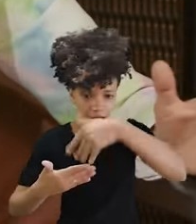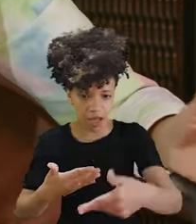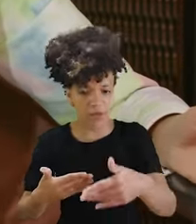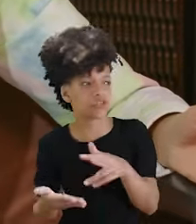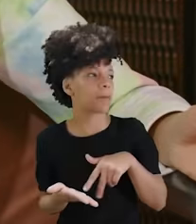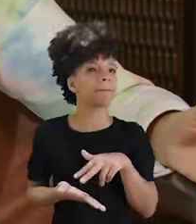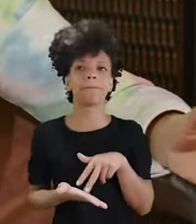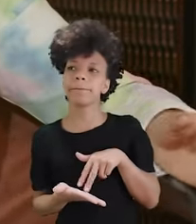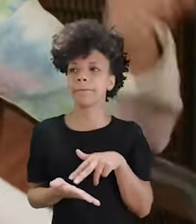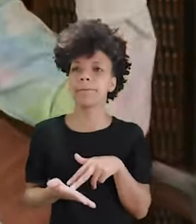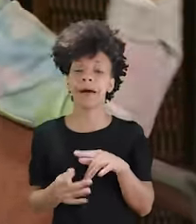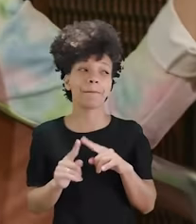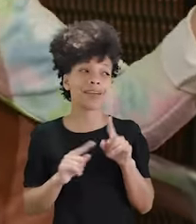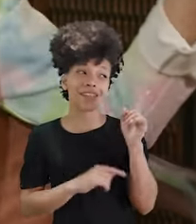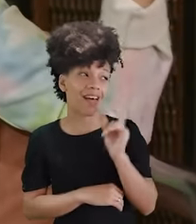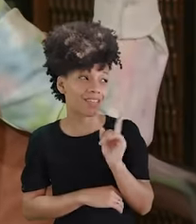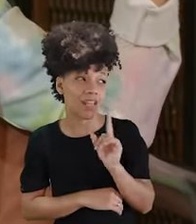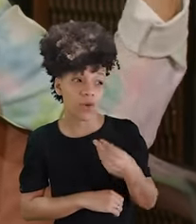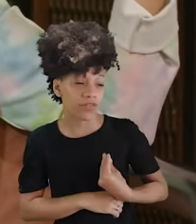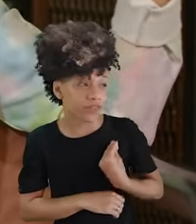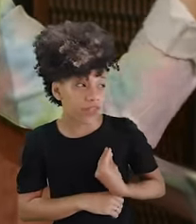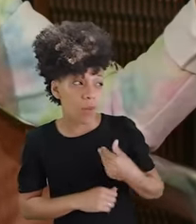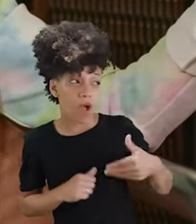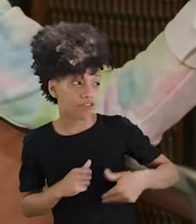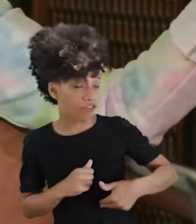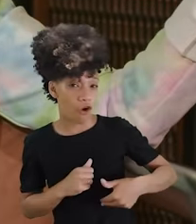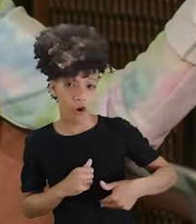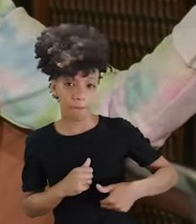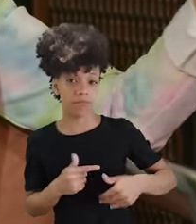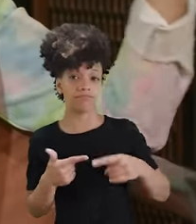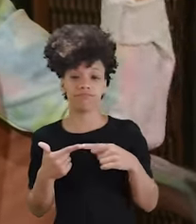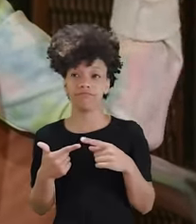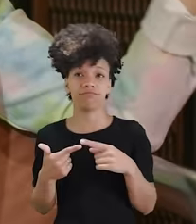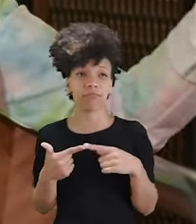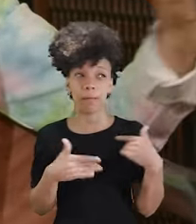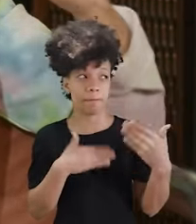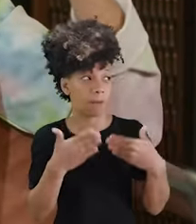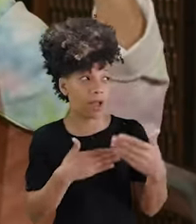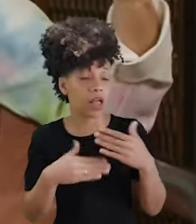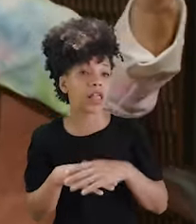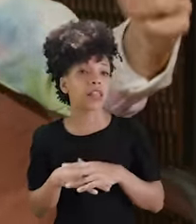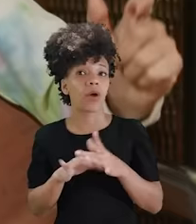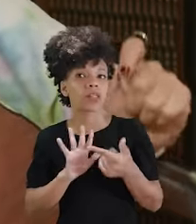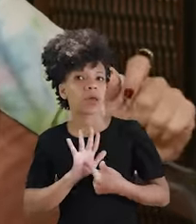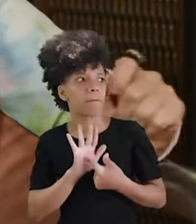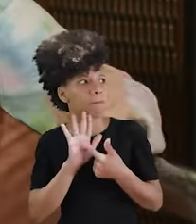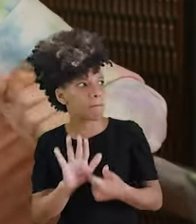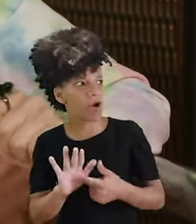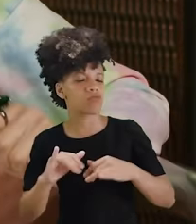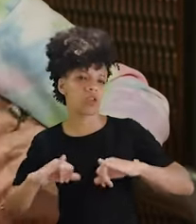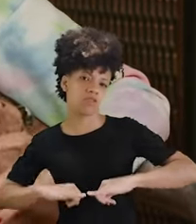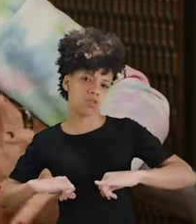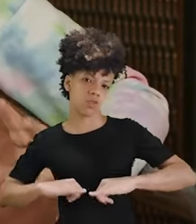dançando né lá não eles viveram a fome né passaram aí toda então eles